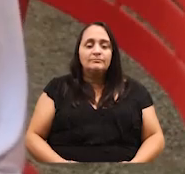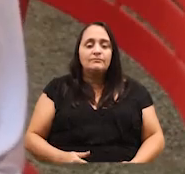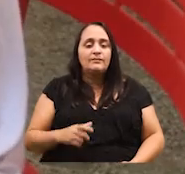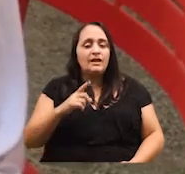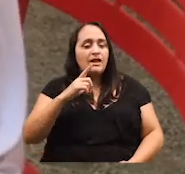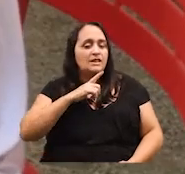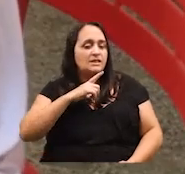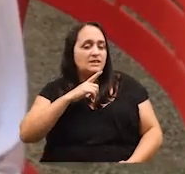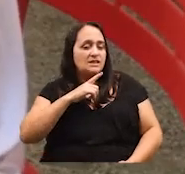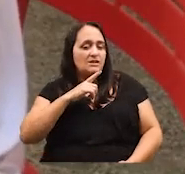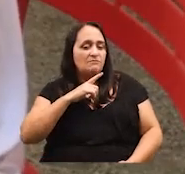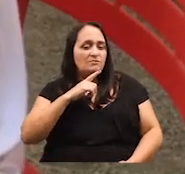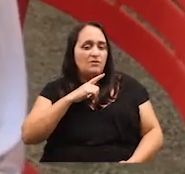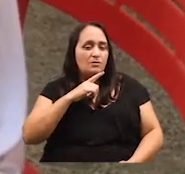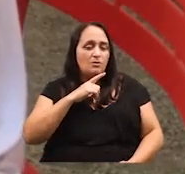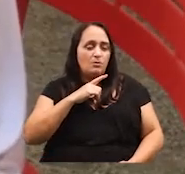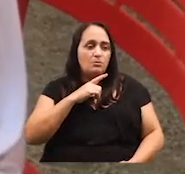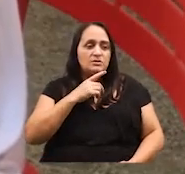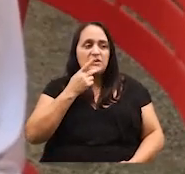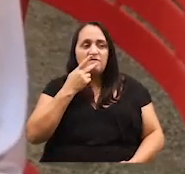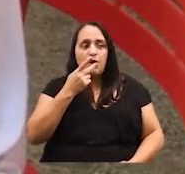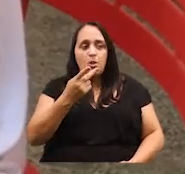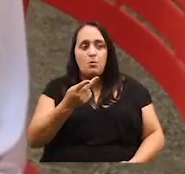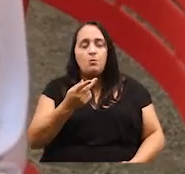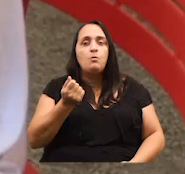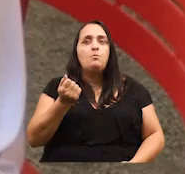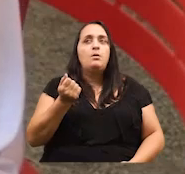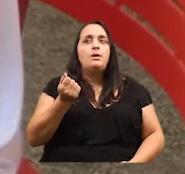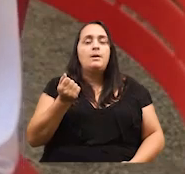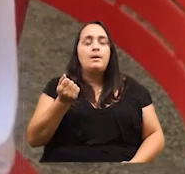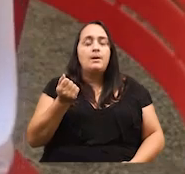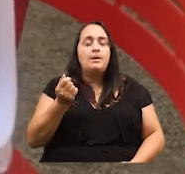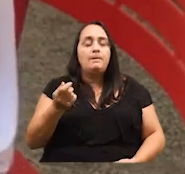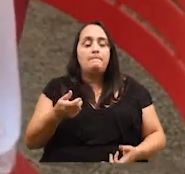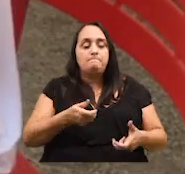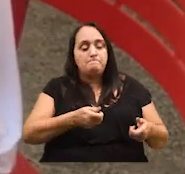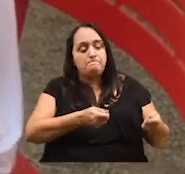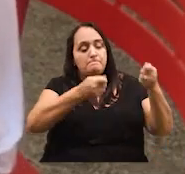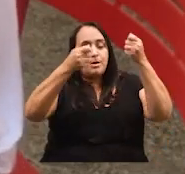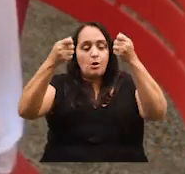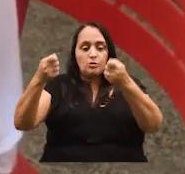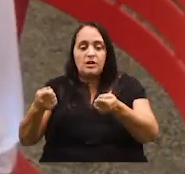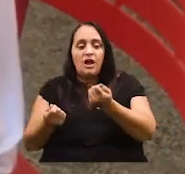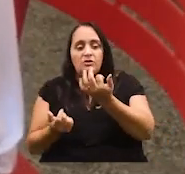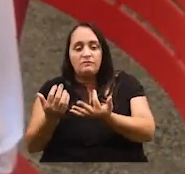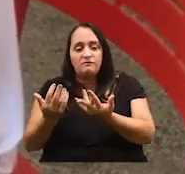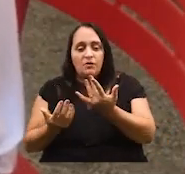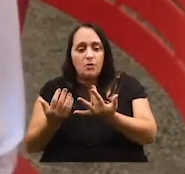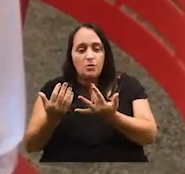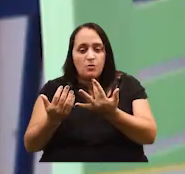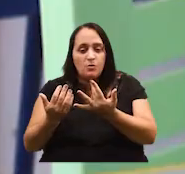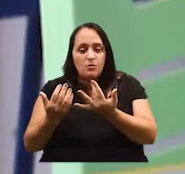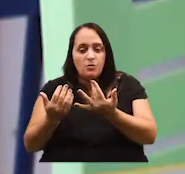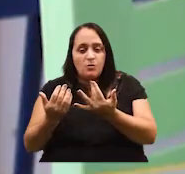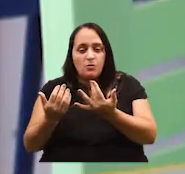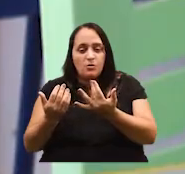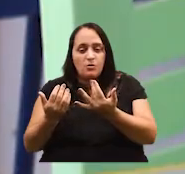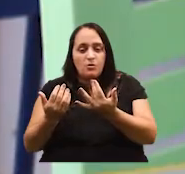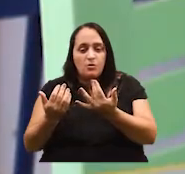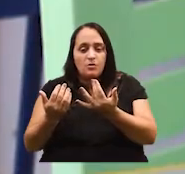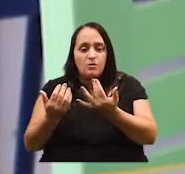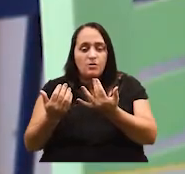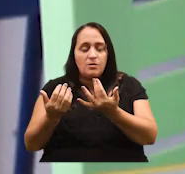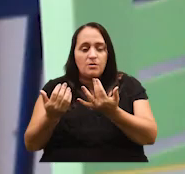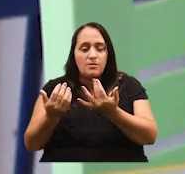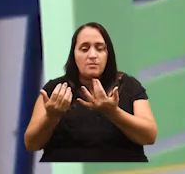Teve uma hora que você falou colocar no fogo. Não foi isso? E depois você falou o quê? Depois do fogo